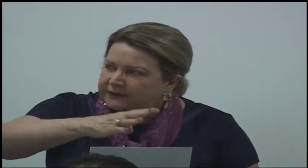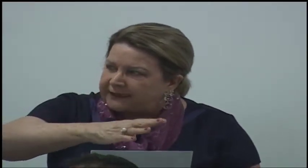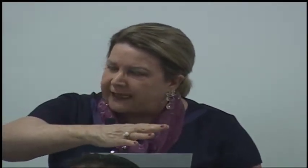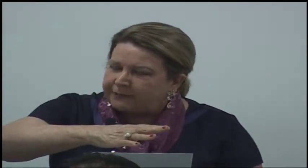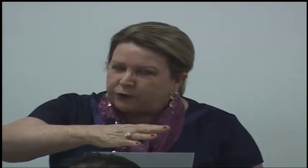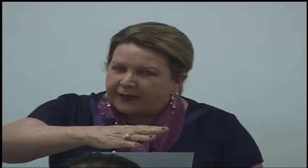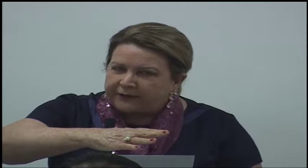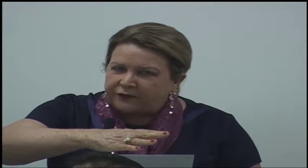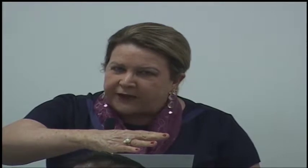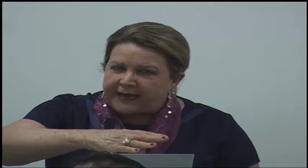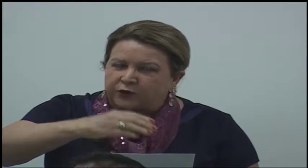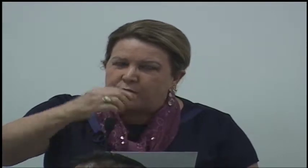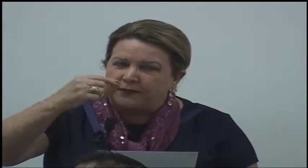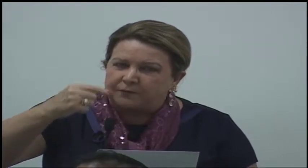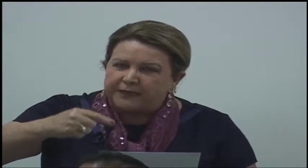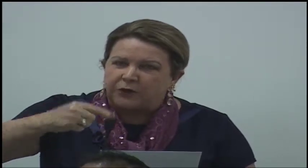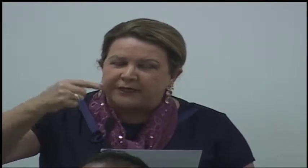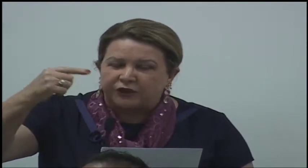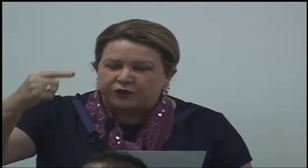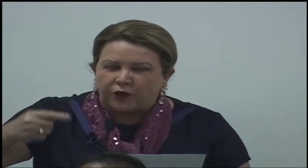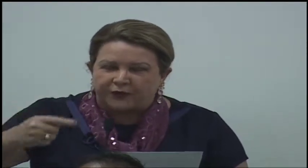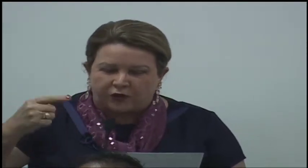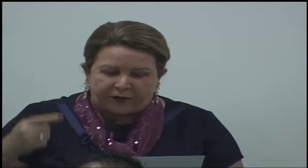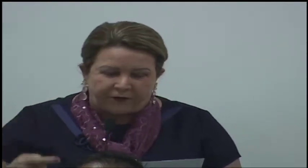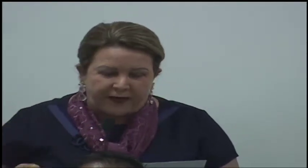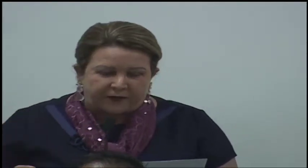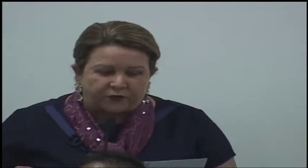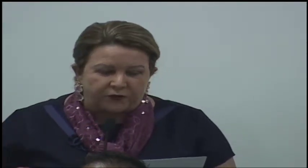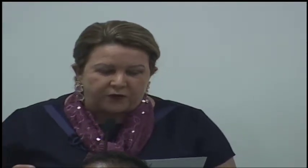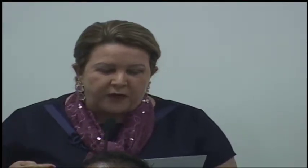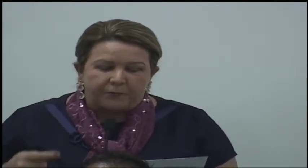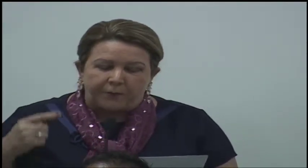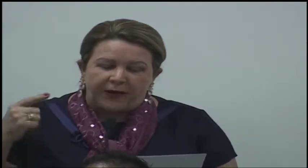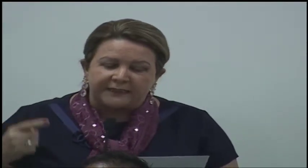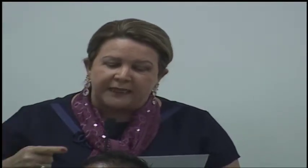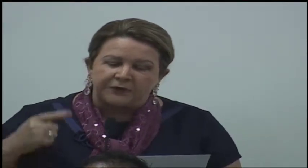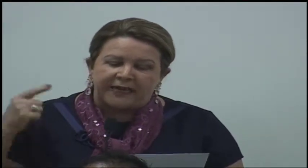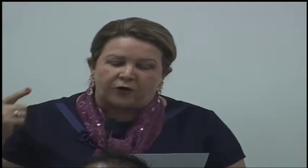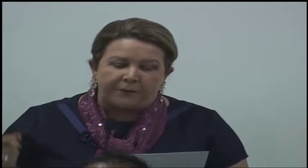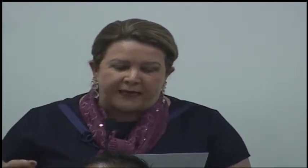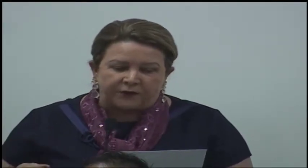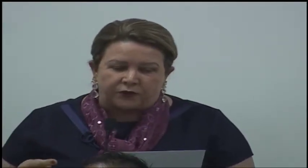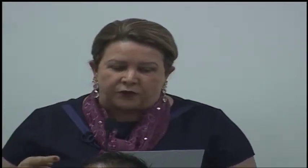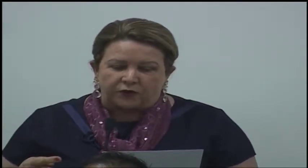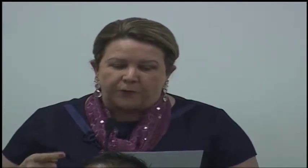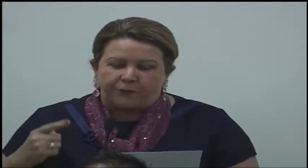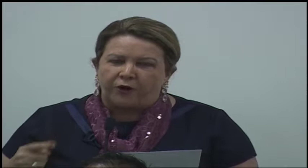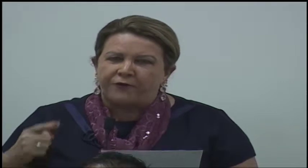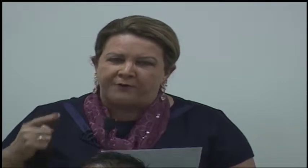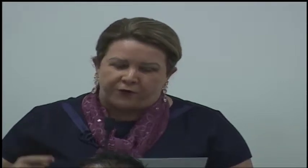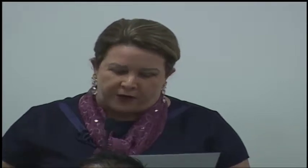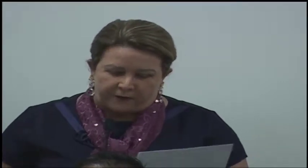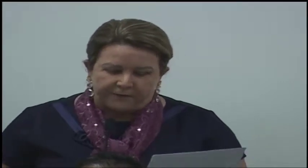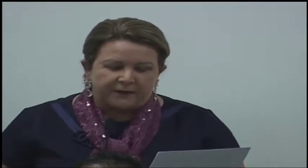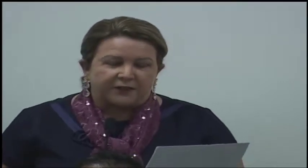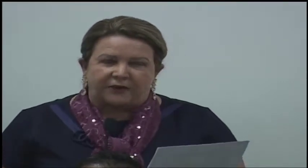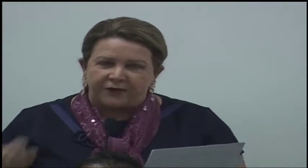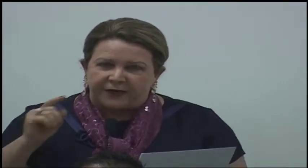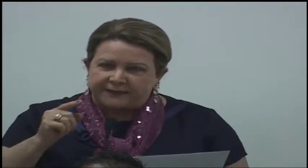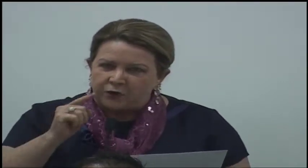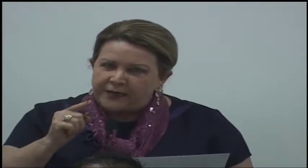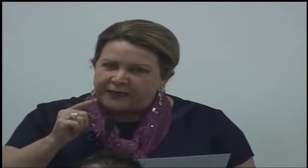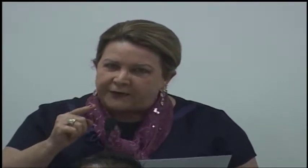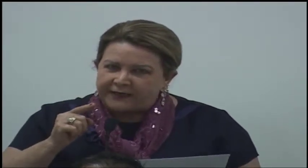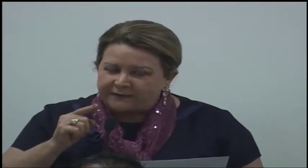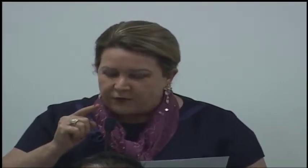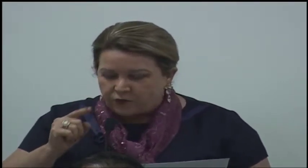é só setembro do ano que vem, 2018, senhor prefeito. População está cobrando, por favor, já vai